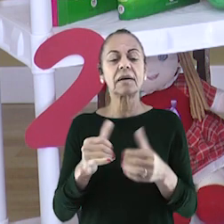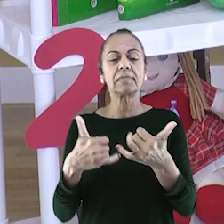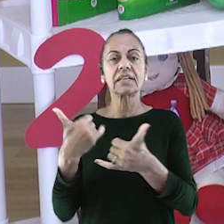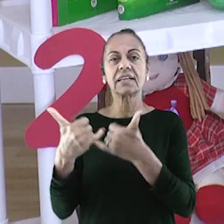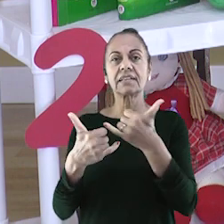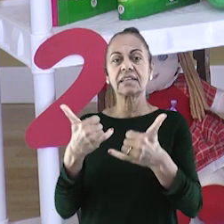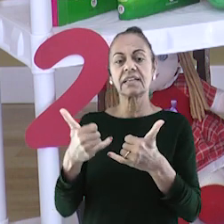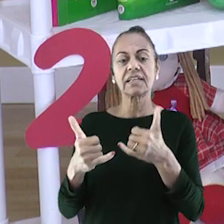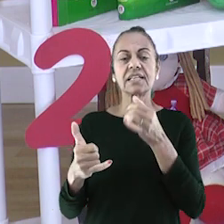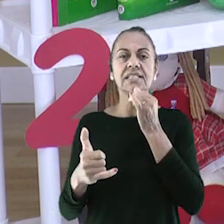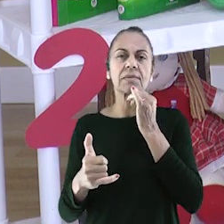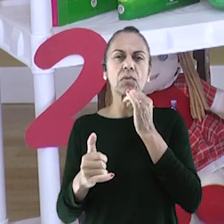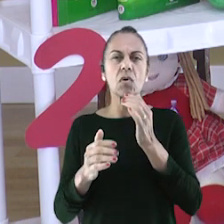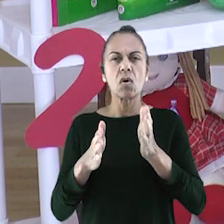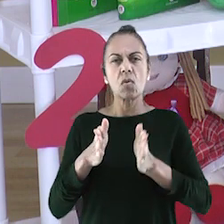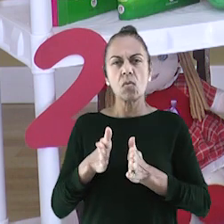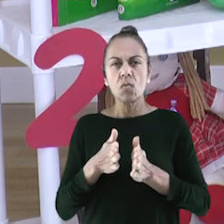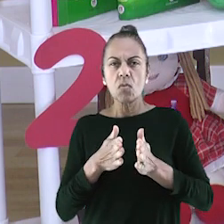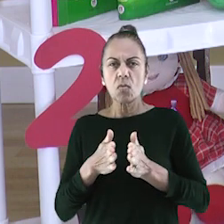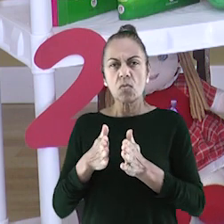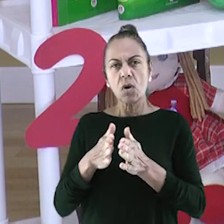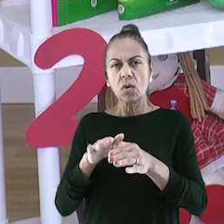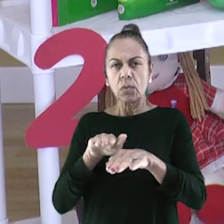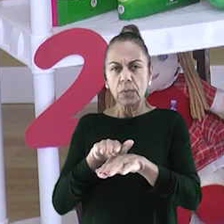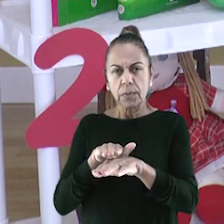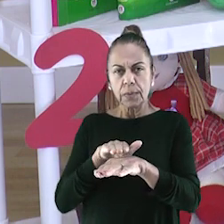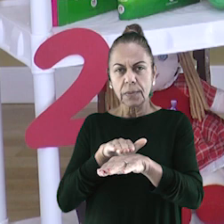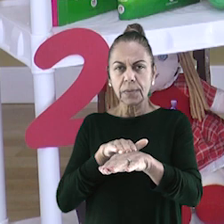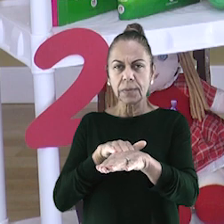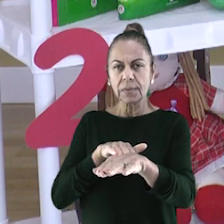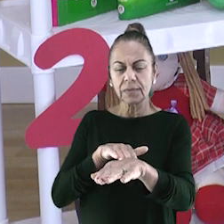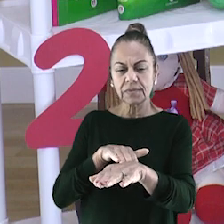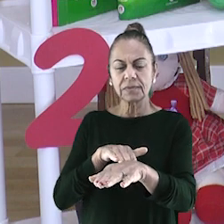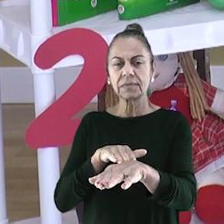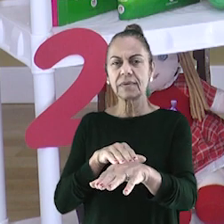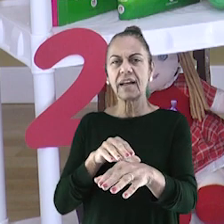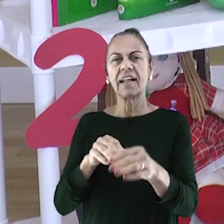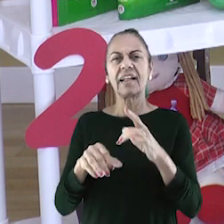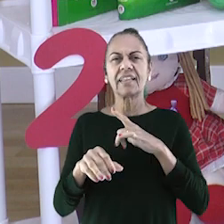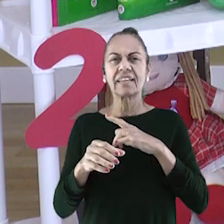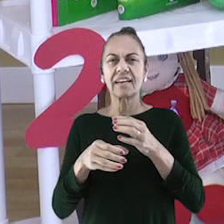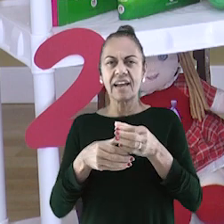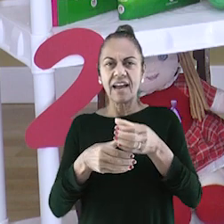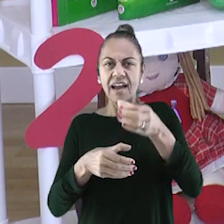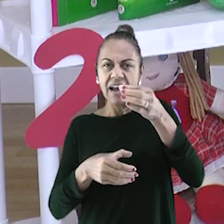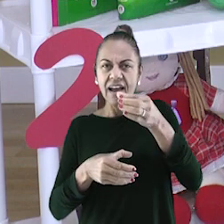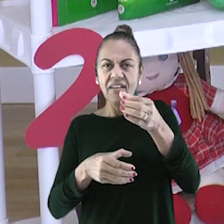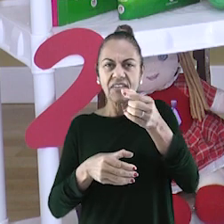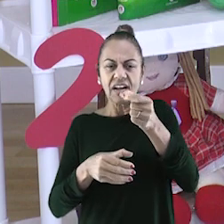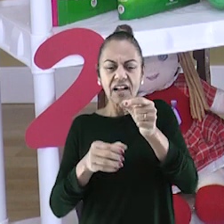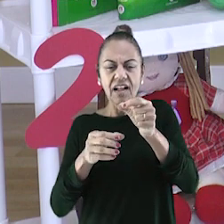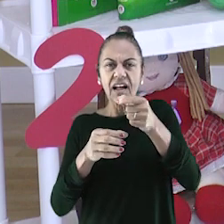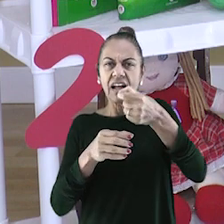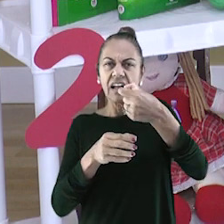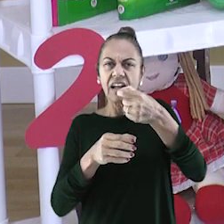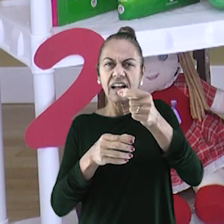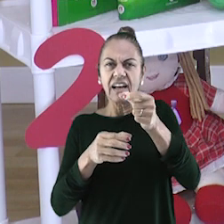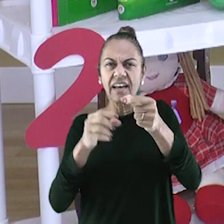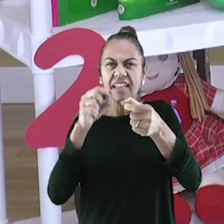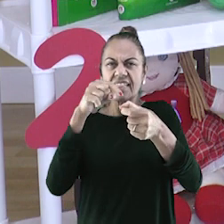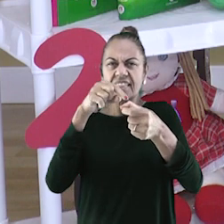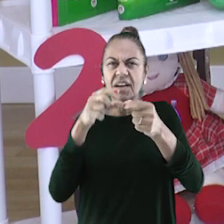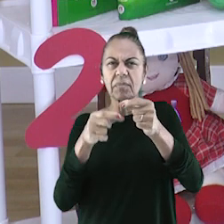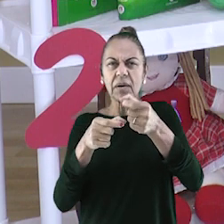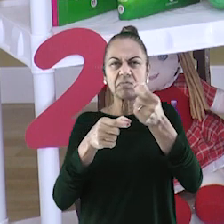Dá para você também criar brincadeiras bem legais com a terra, como construir uma pista com obstáculos. Você pode fazer uma pista